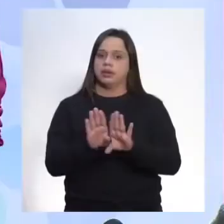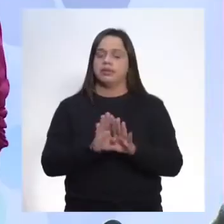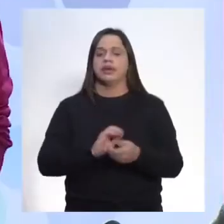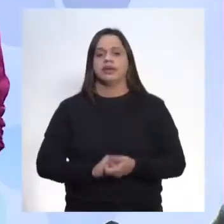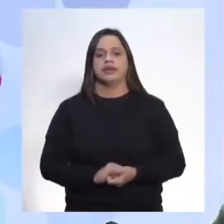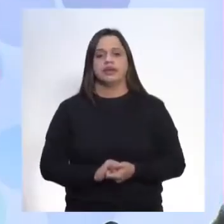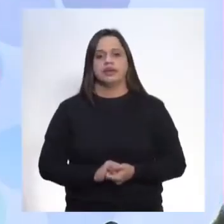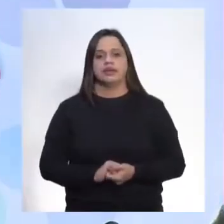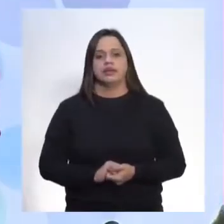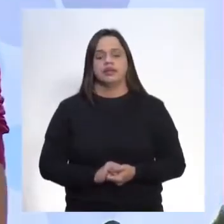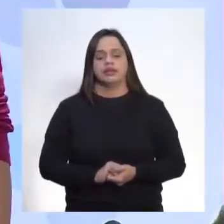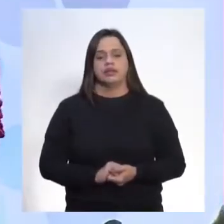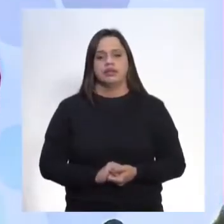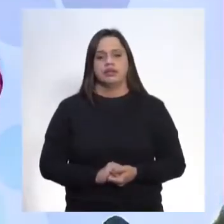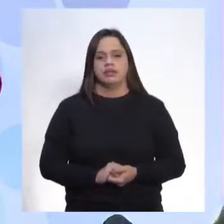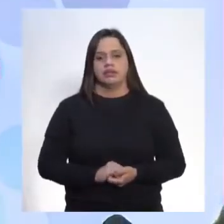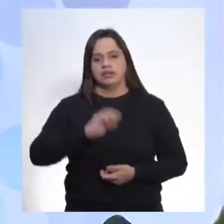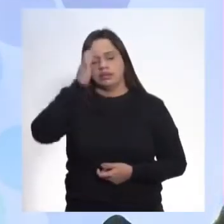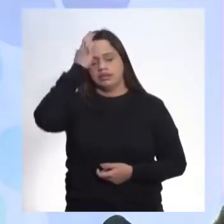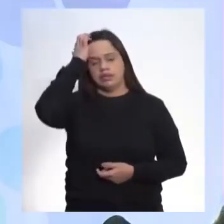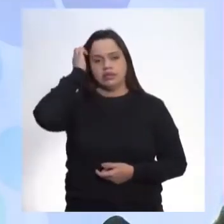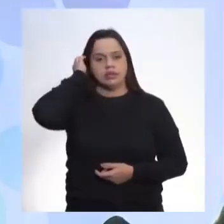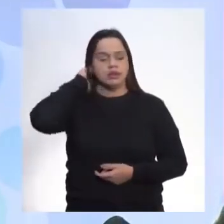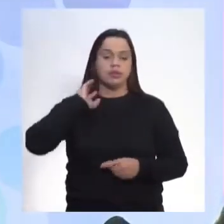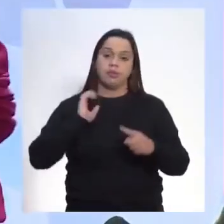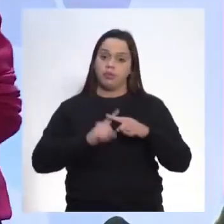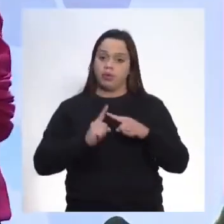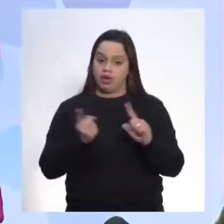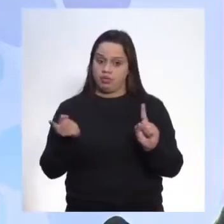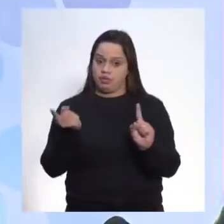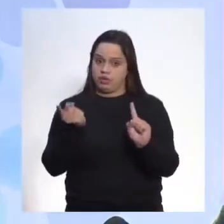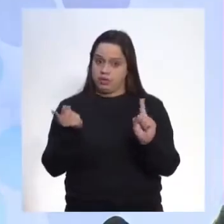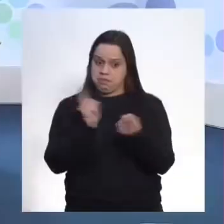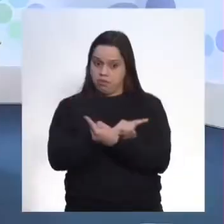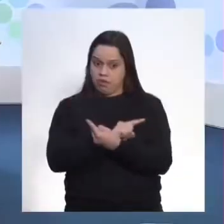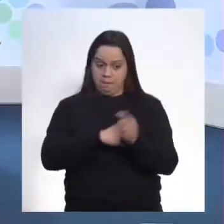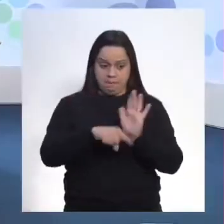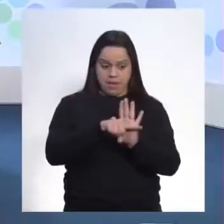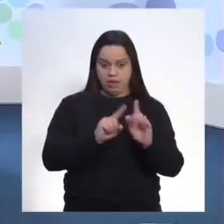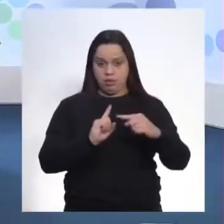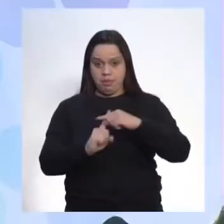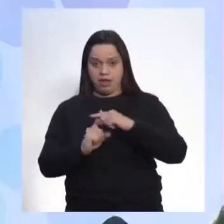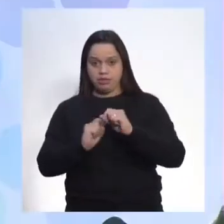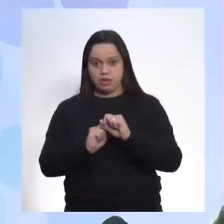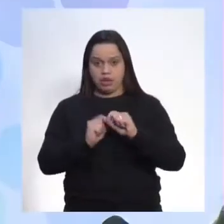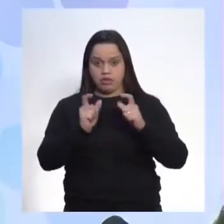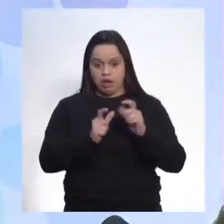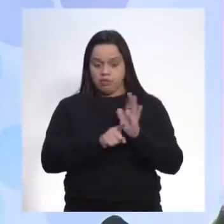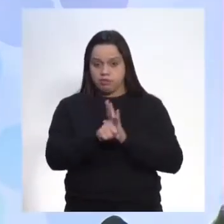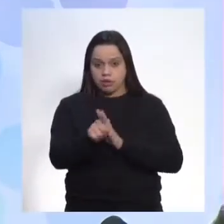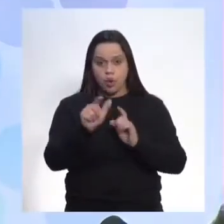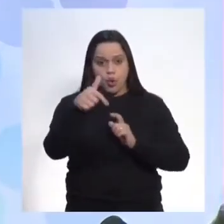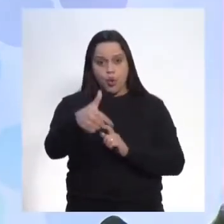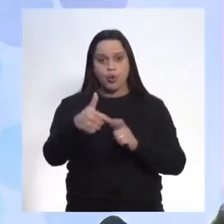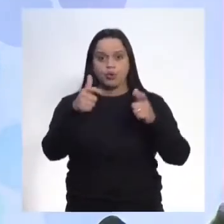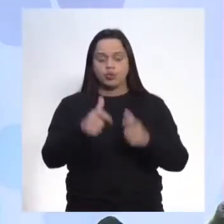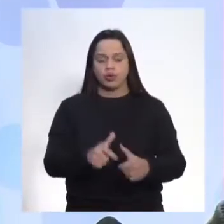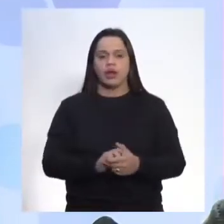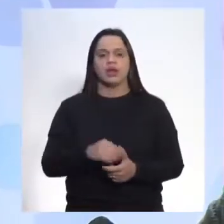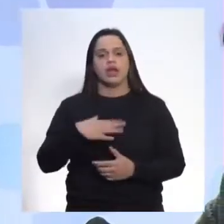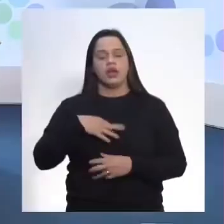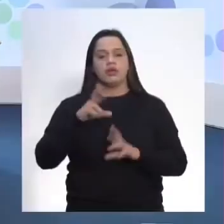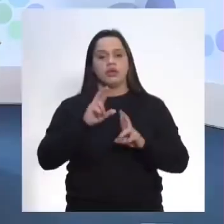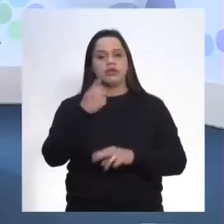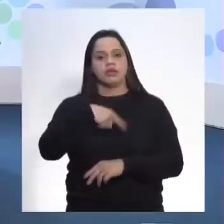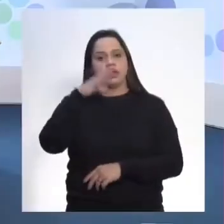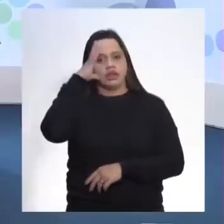A inversão ela acaba te mandando para outro lugar. Tudo bem? Então tá aqui a resolução, espero que vocês tenham entendido. Beleza?